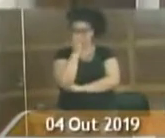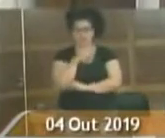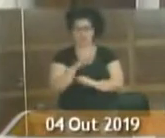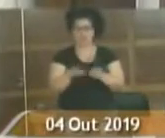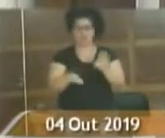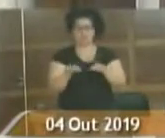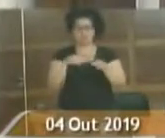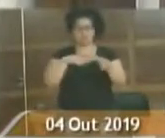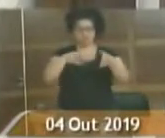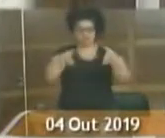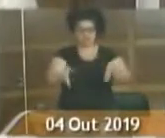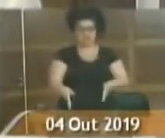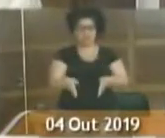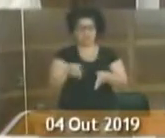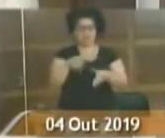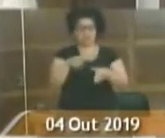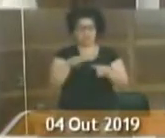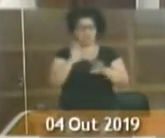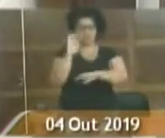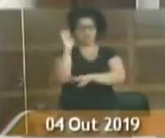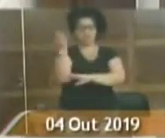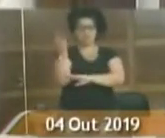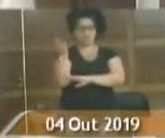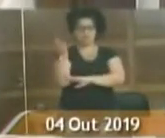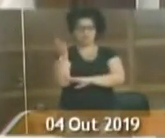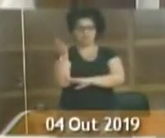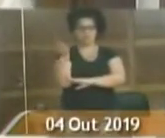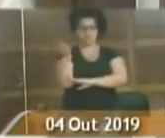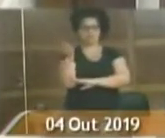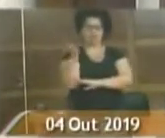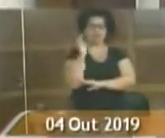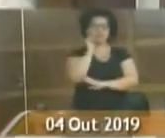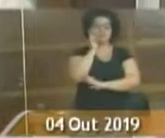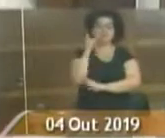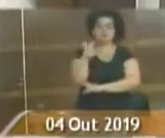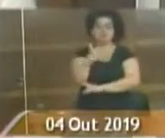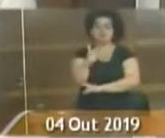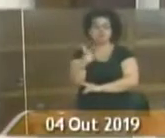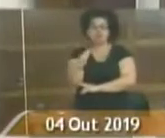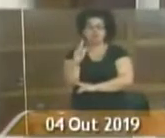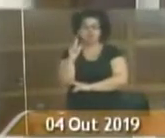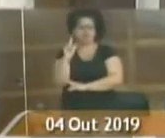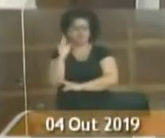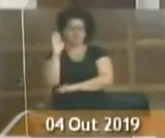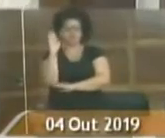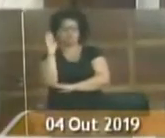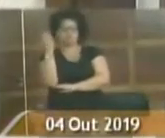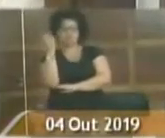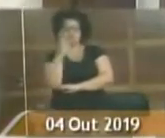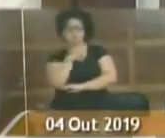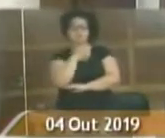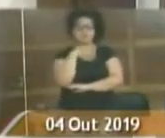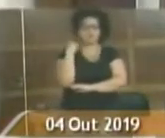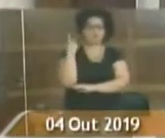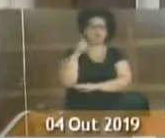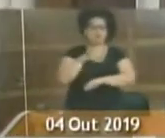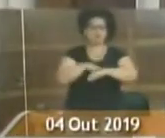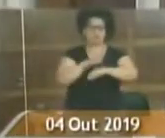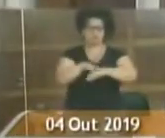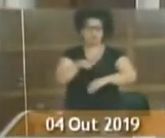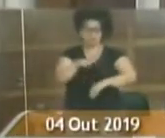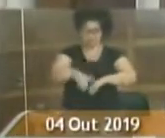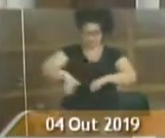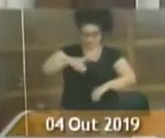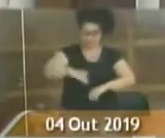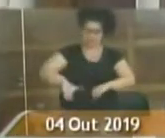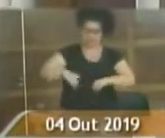contaminação, tá? E o gatinho, ele não tem caixão, ele não tem essas coisas. Geralmente, quando um animal morre, eles têm mania de pegar o animal,